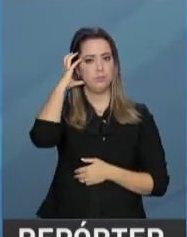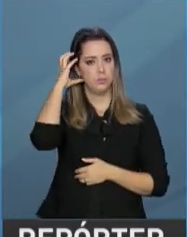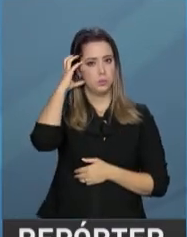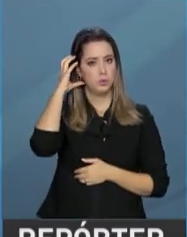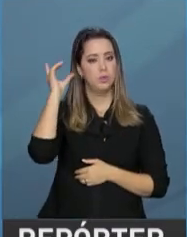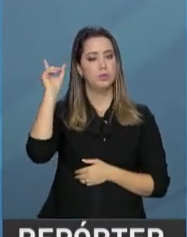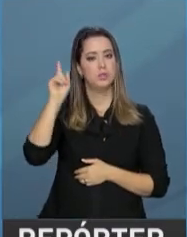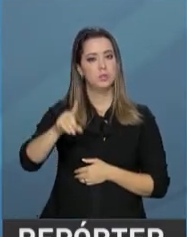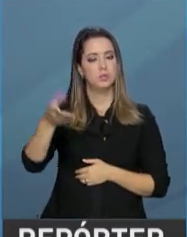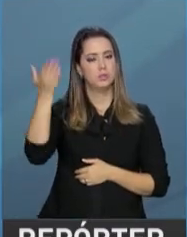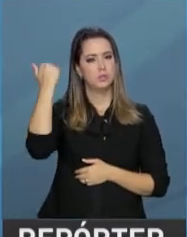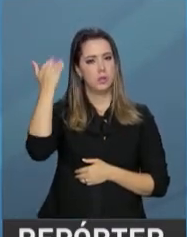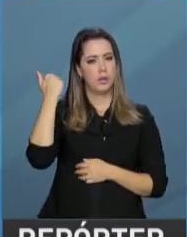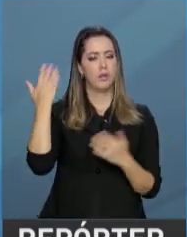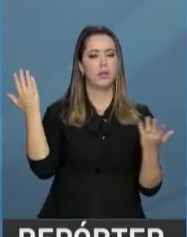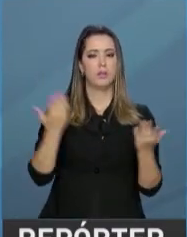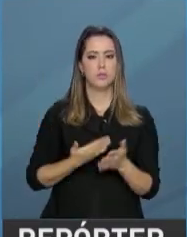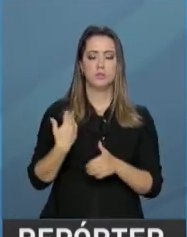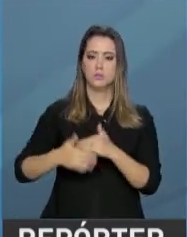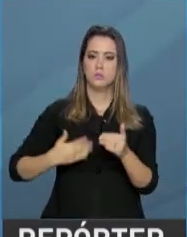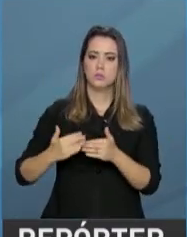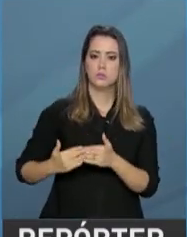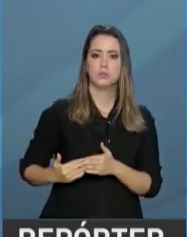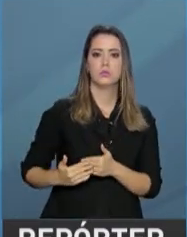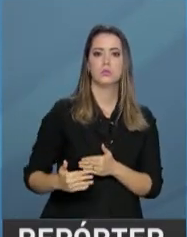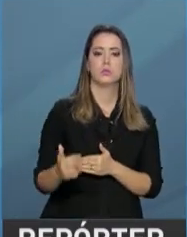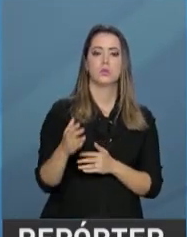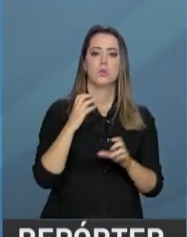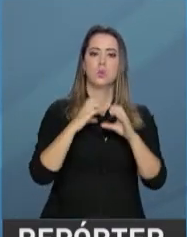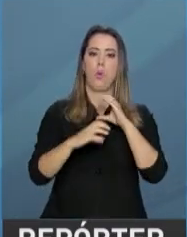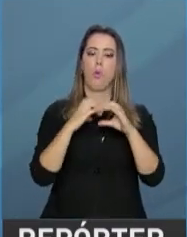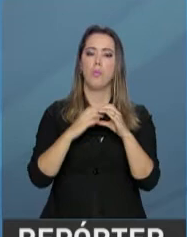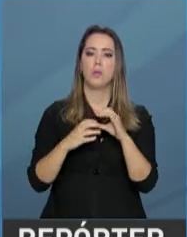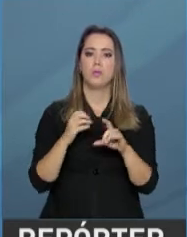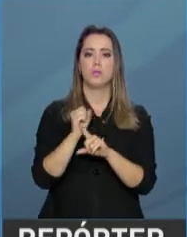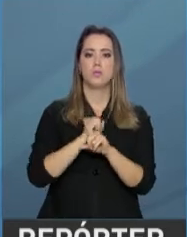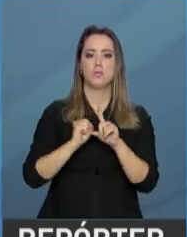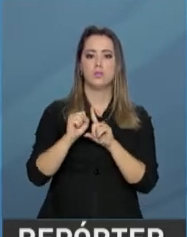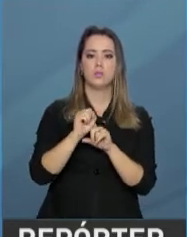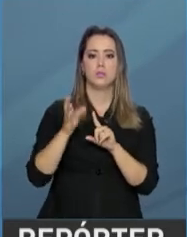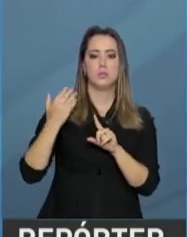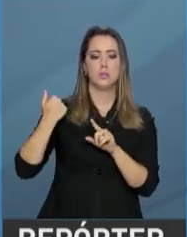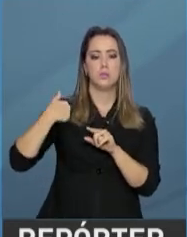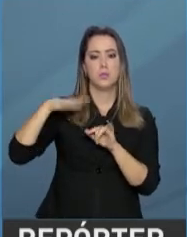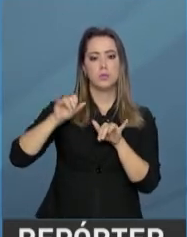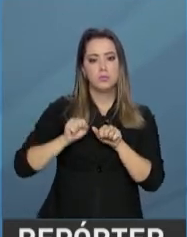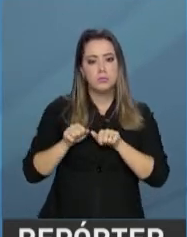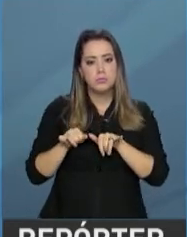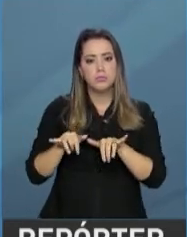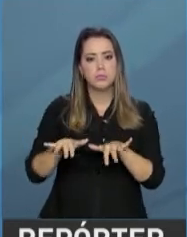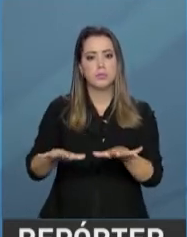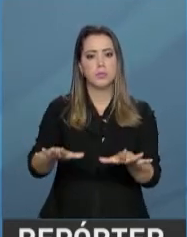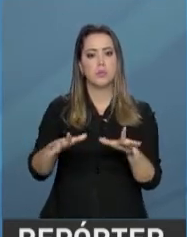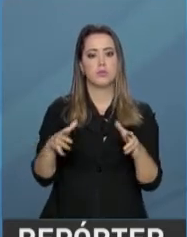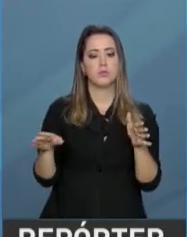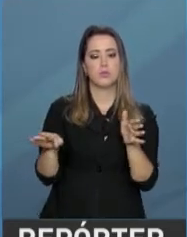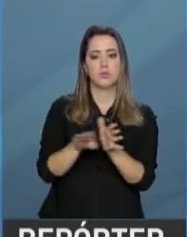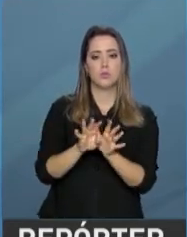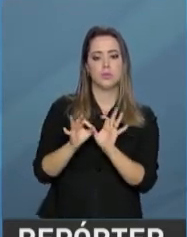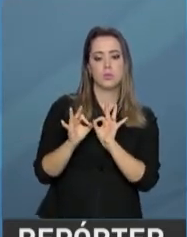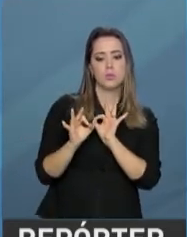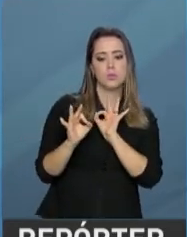senhoras e senhores o veículo de comunicação social de maior capilaridade e maior abrangência chegando aos mais longínquos